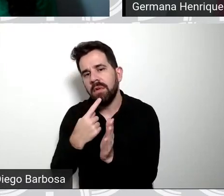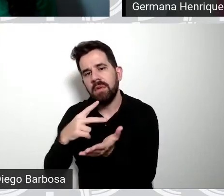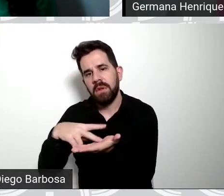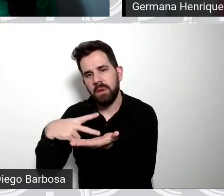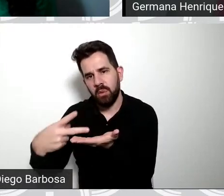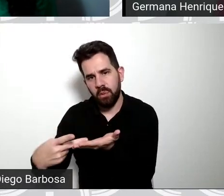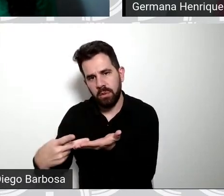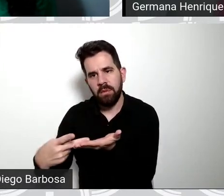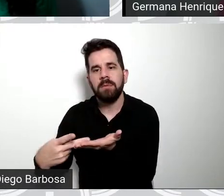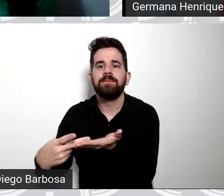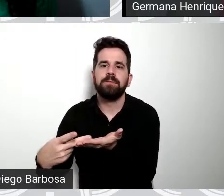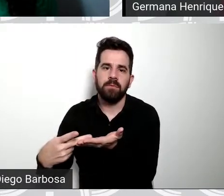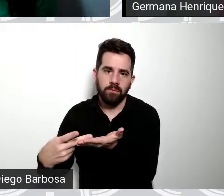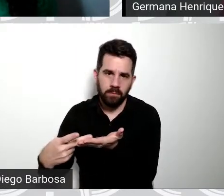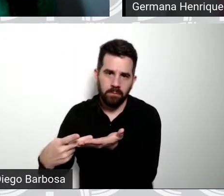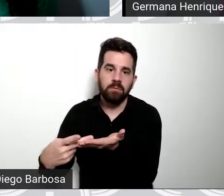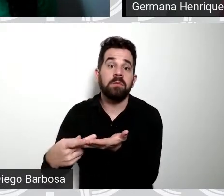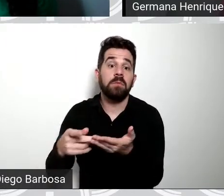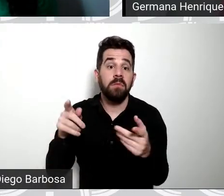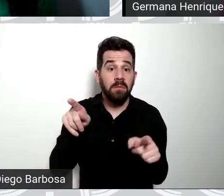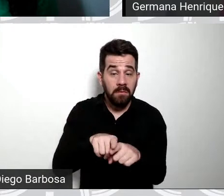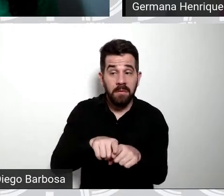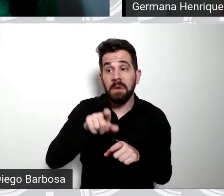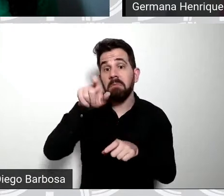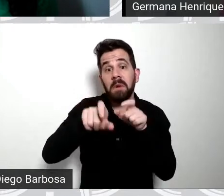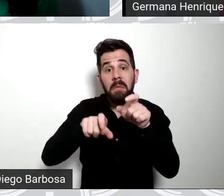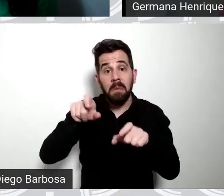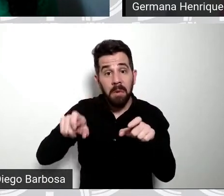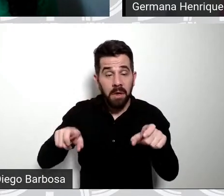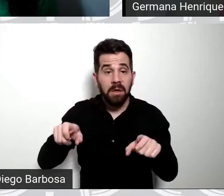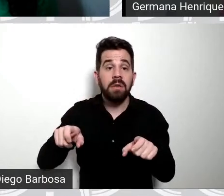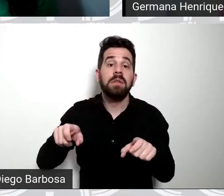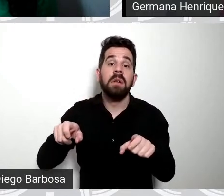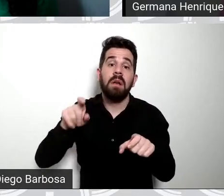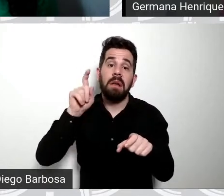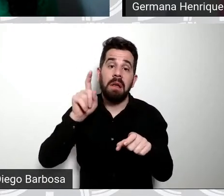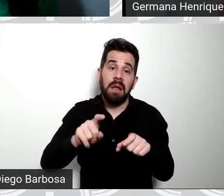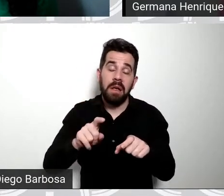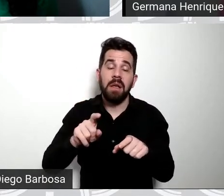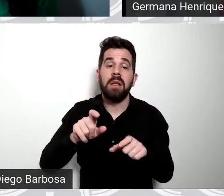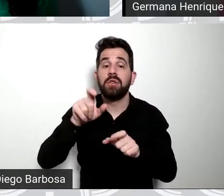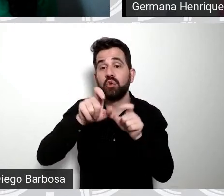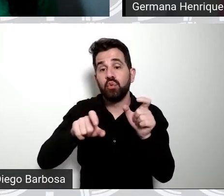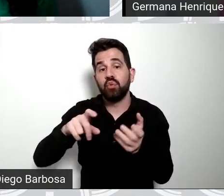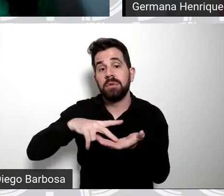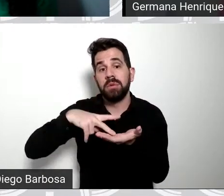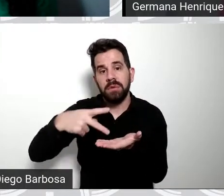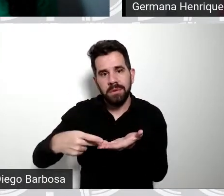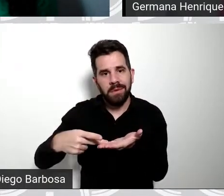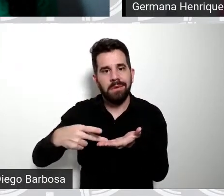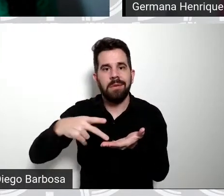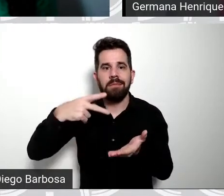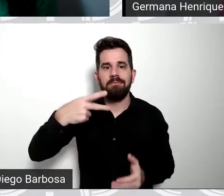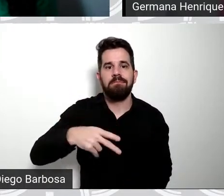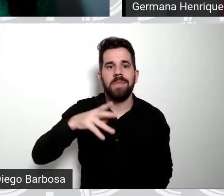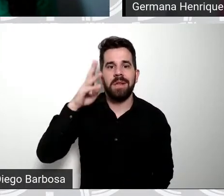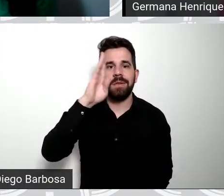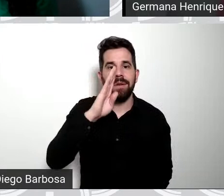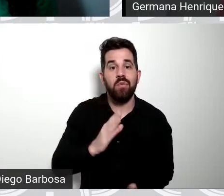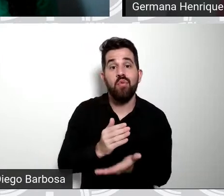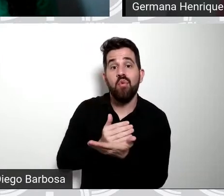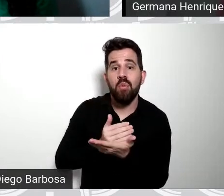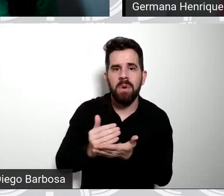escritores brasileiros tradutores, por onde tudo começou. Né, que é a história das traduções no Brasil dos anos 30